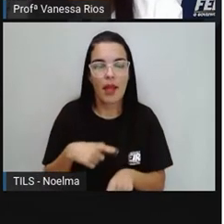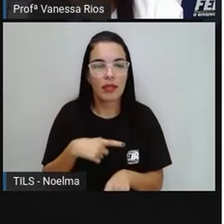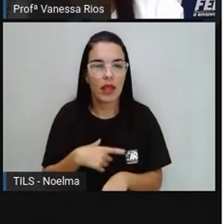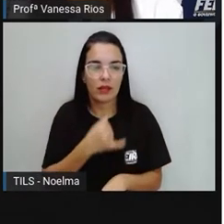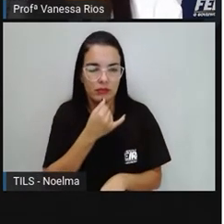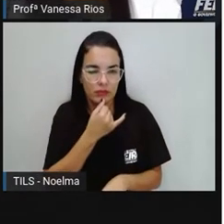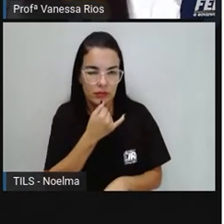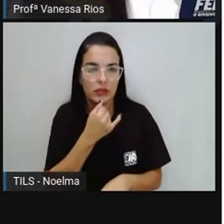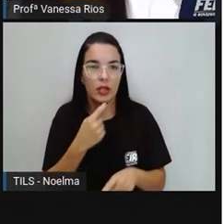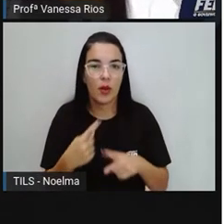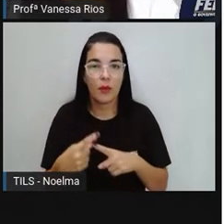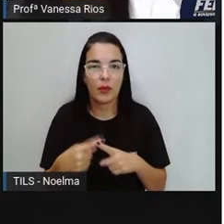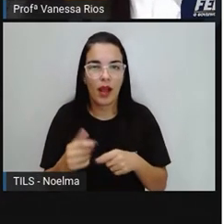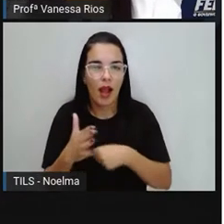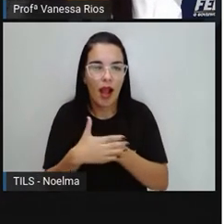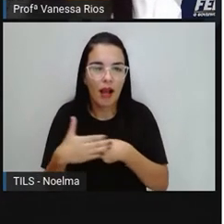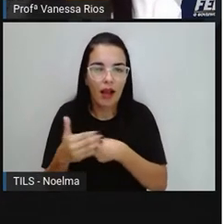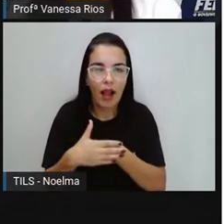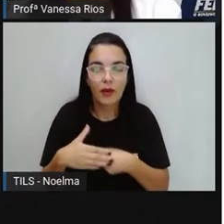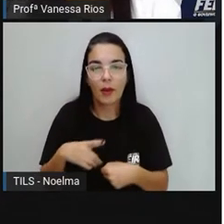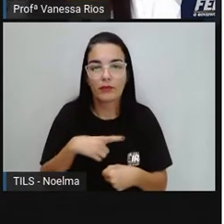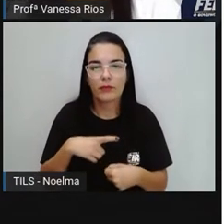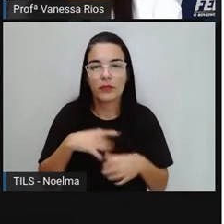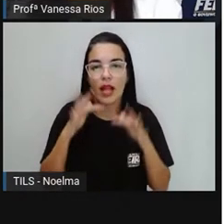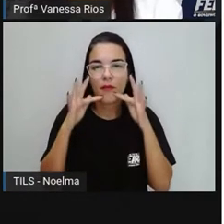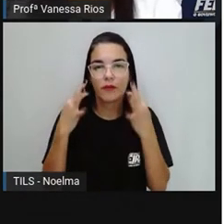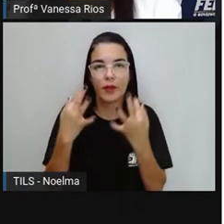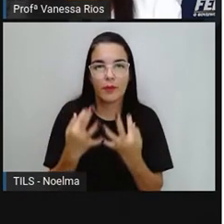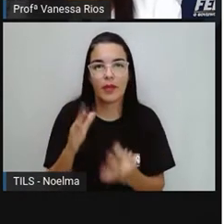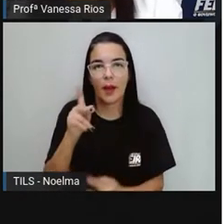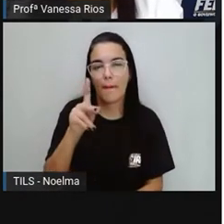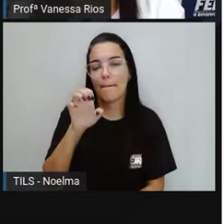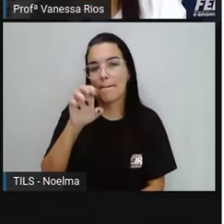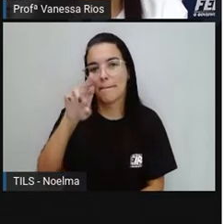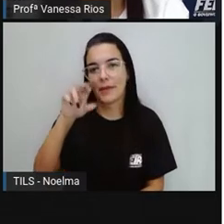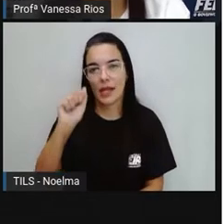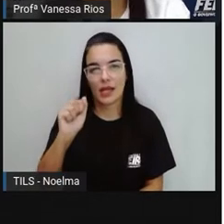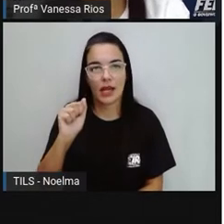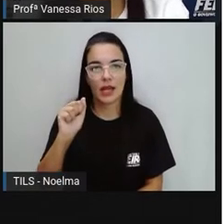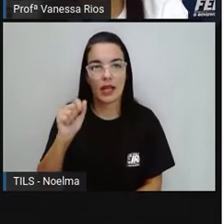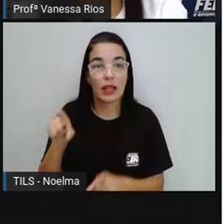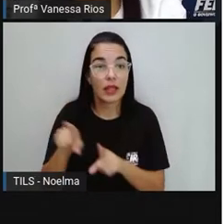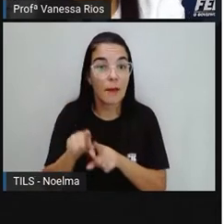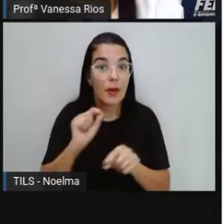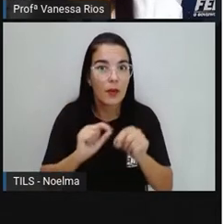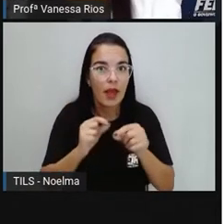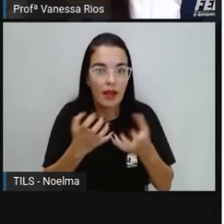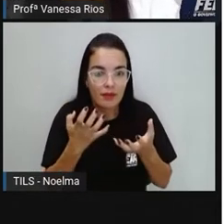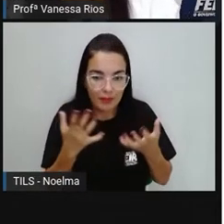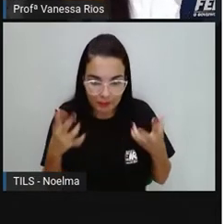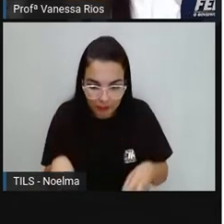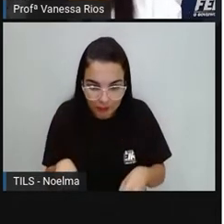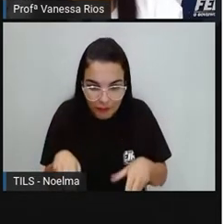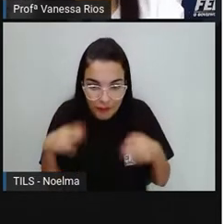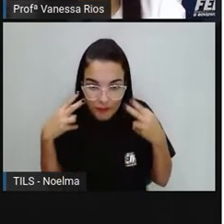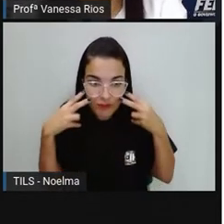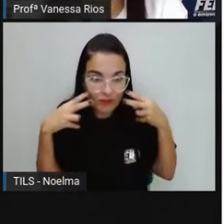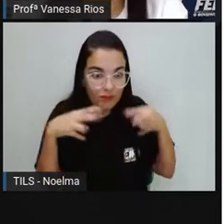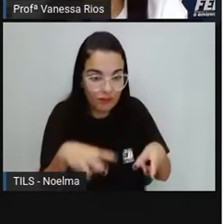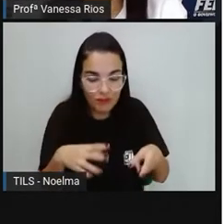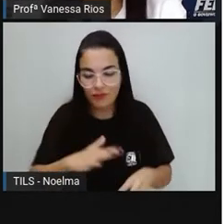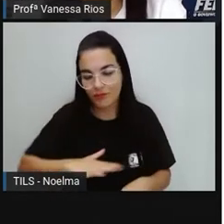ele e todo o carinho que muitos têm pela família Pera, capaz de entreter tanto as crianças como